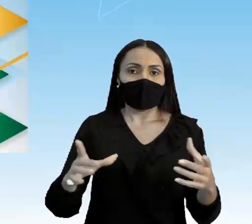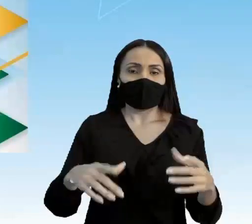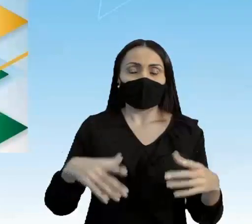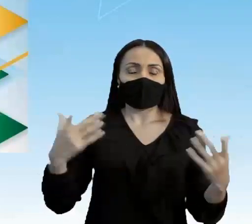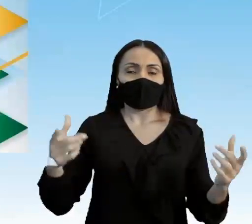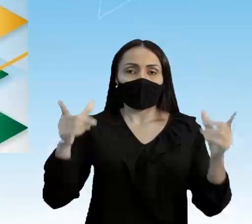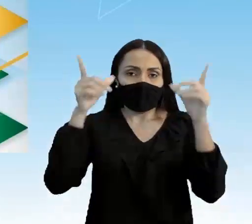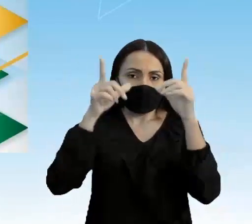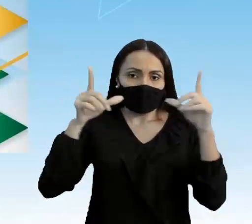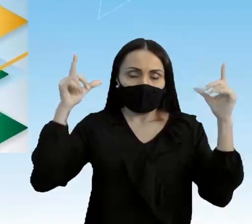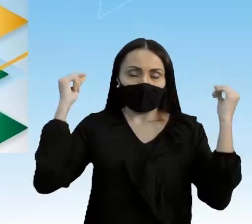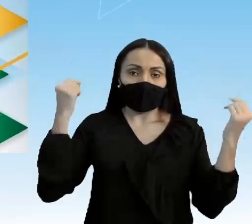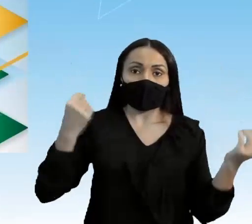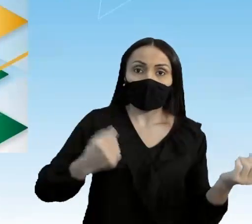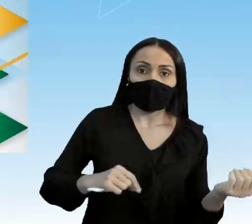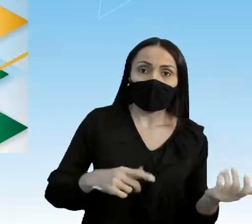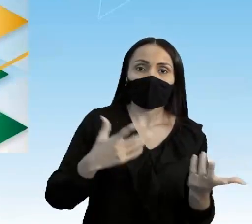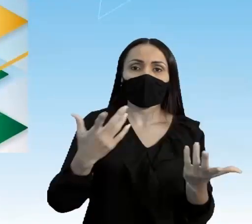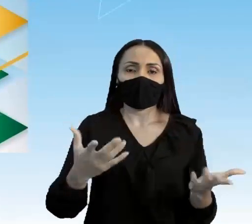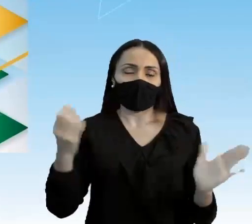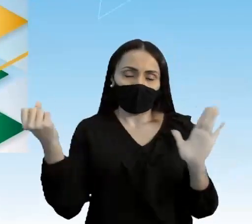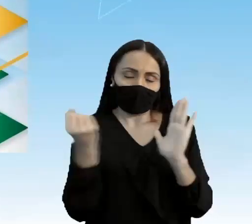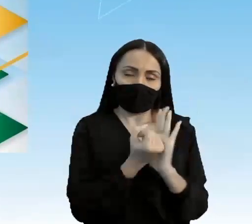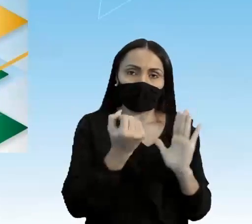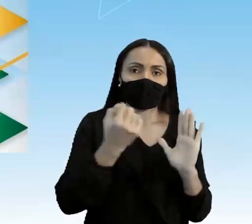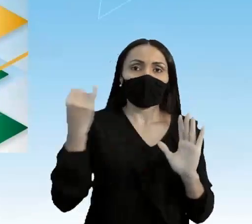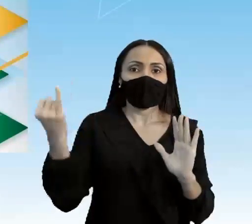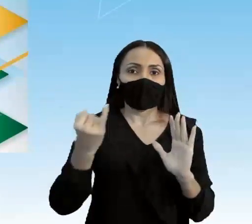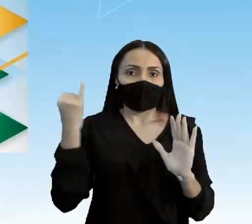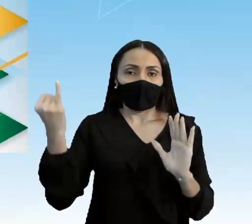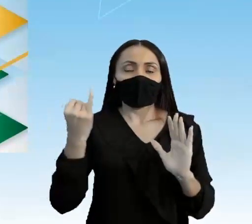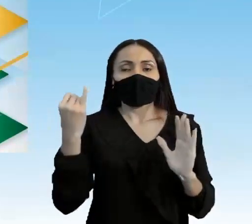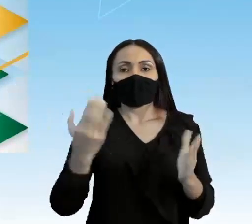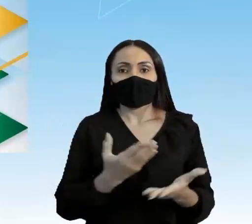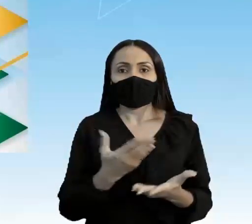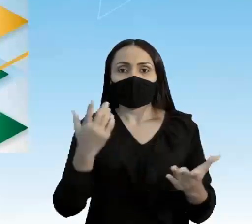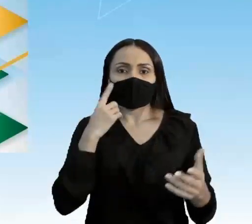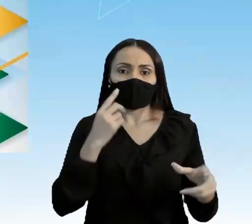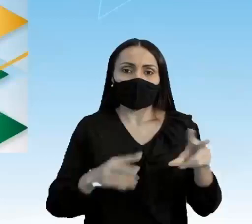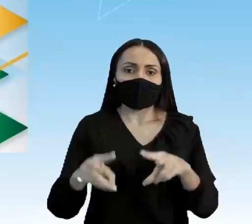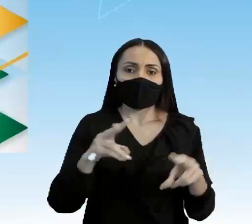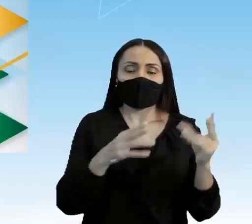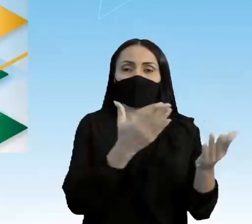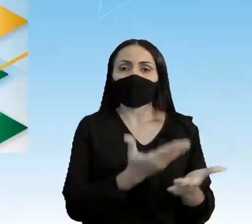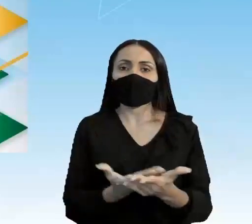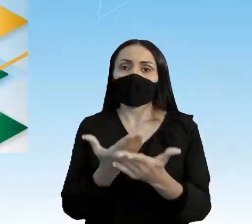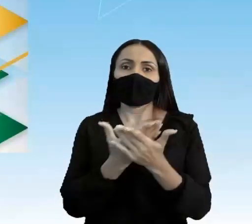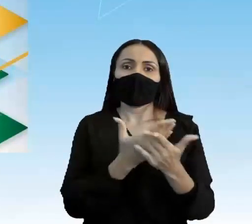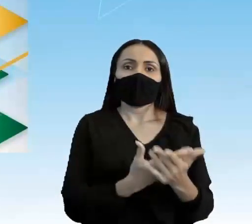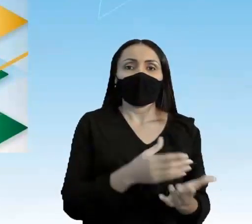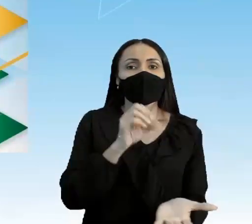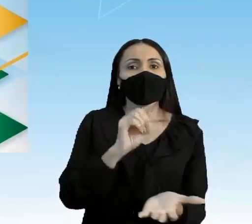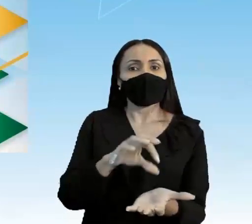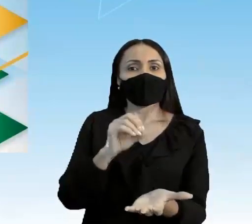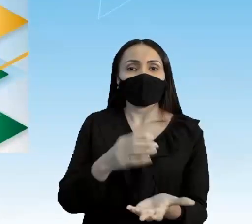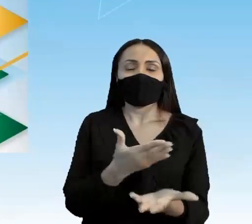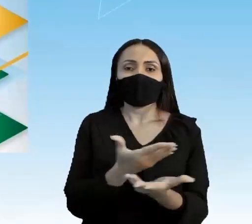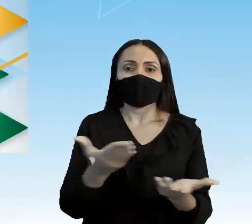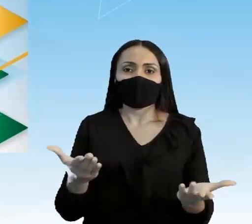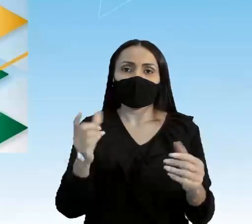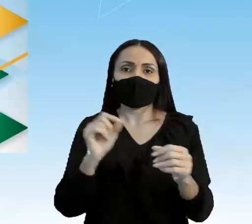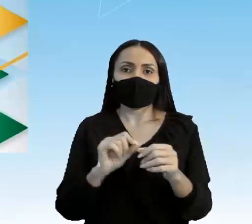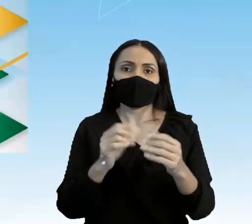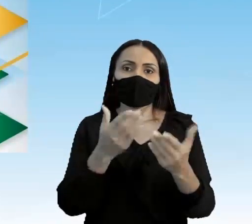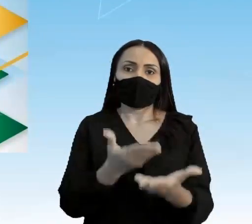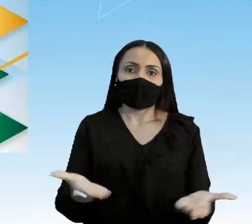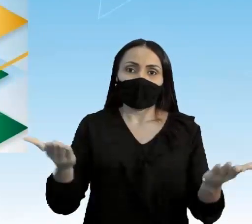marco importante aí para vocês que estão nesse exato momento assistindo a nossa aula do EducaPE, feita para vocês.